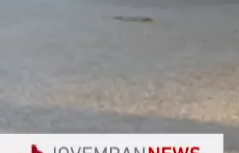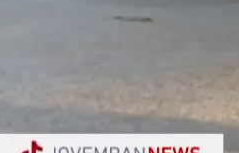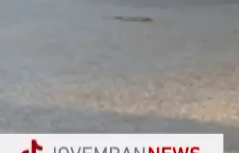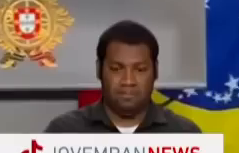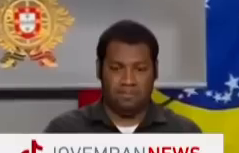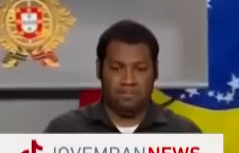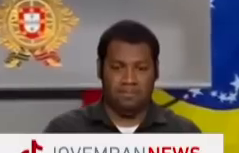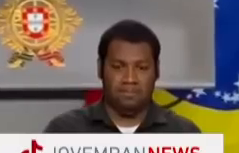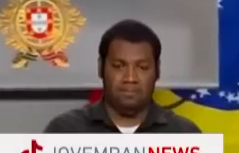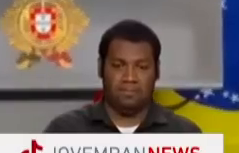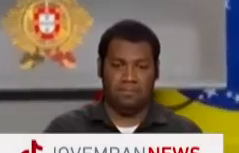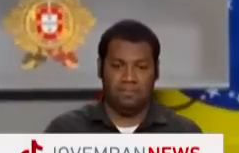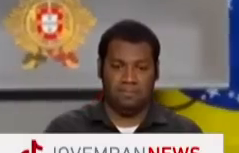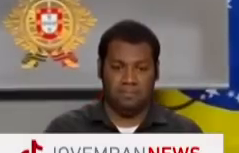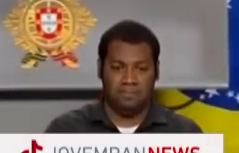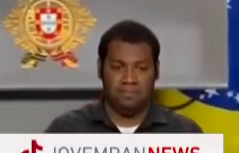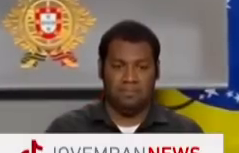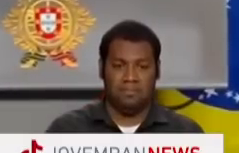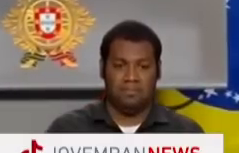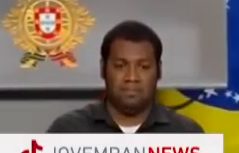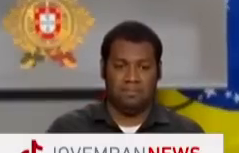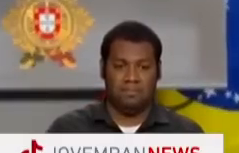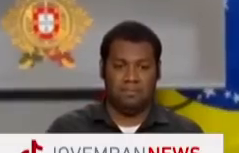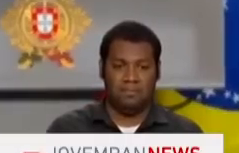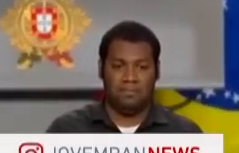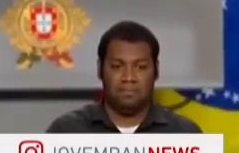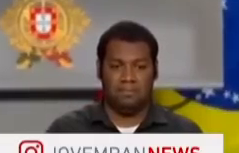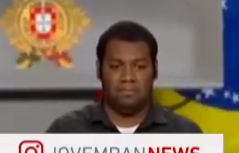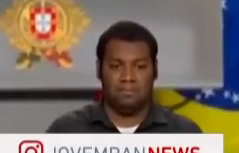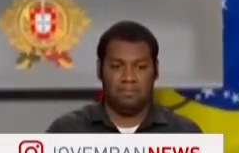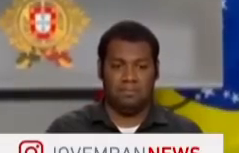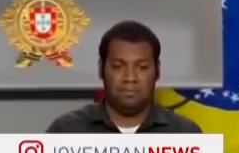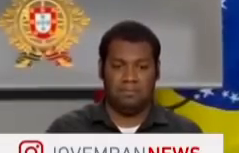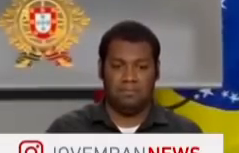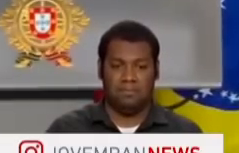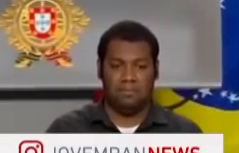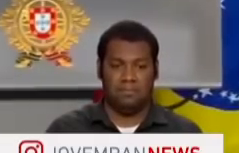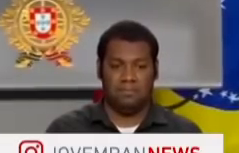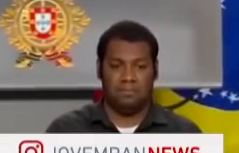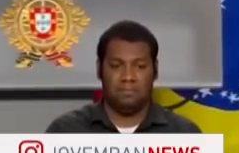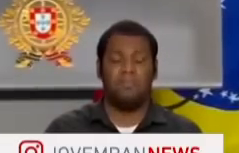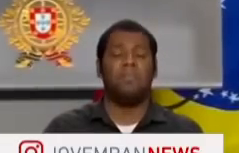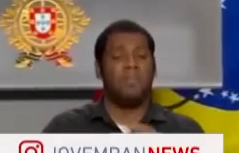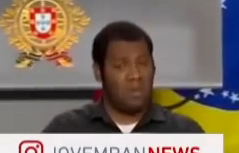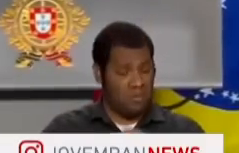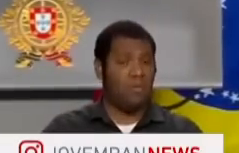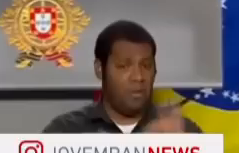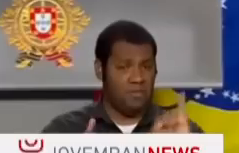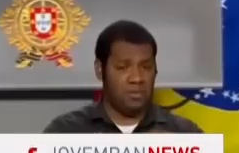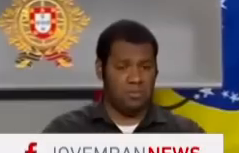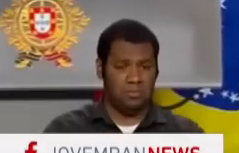para o mercado europeu. Vários países já demonstraram interesse e o Brasil quer